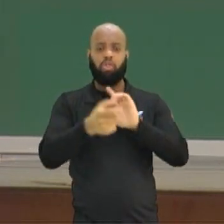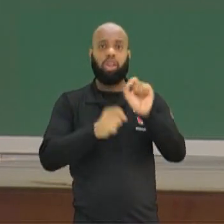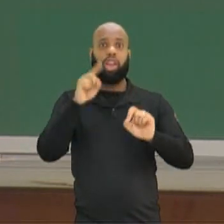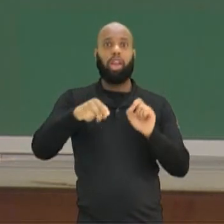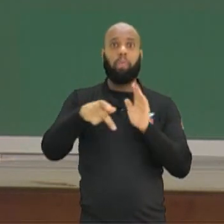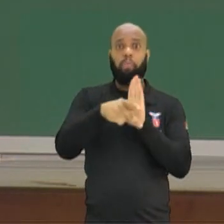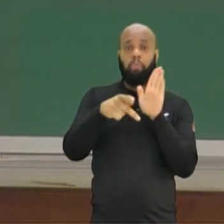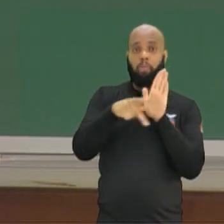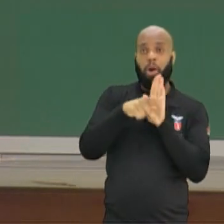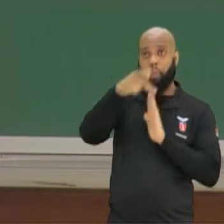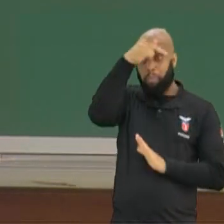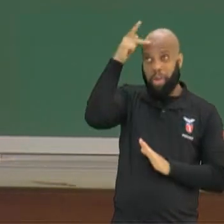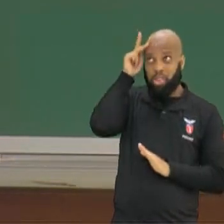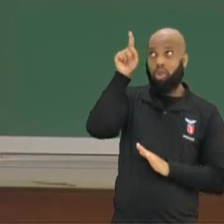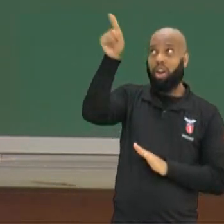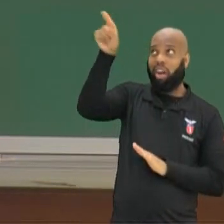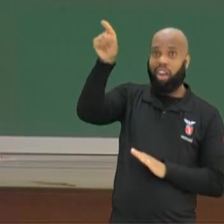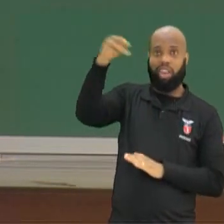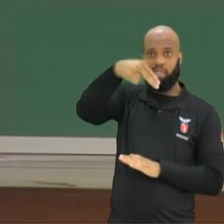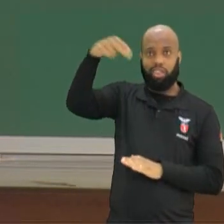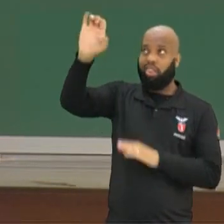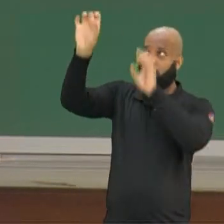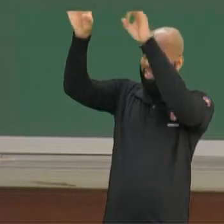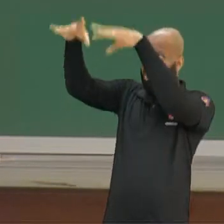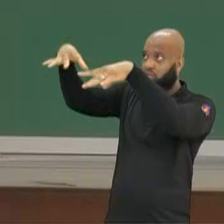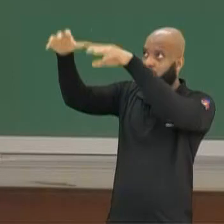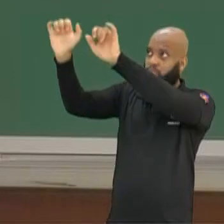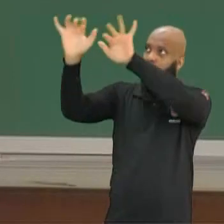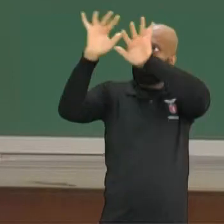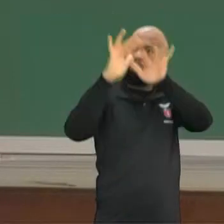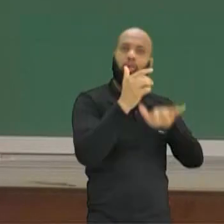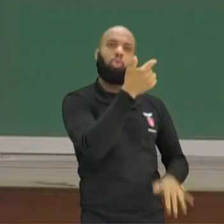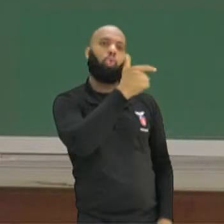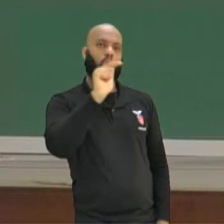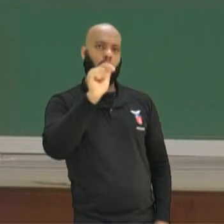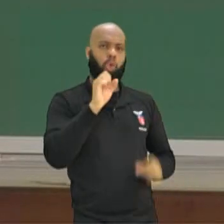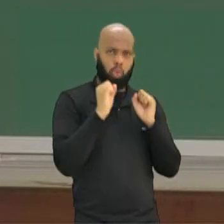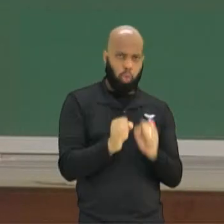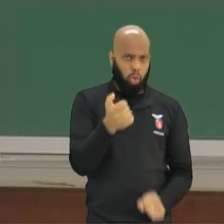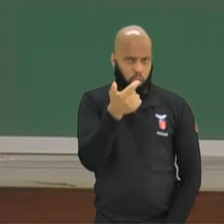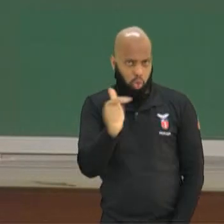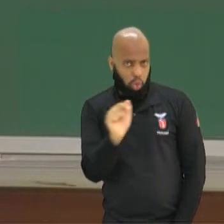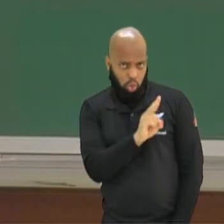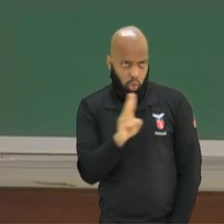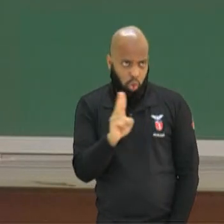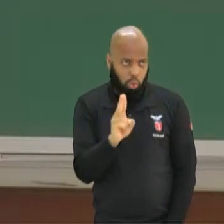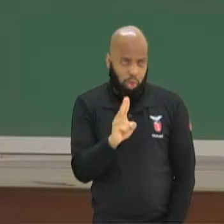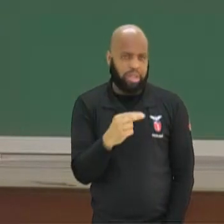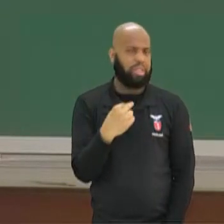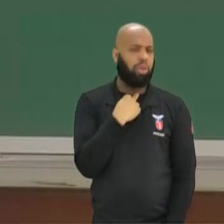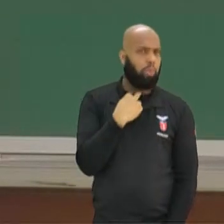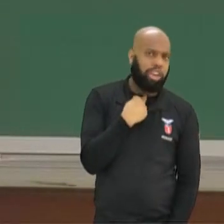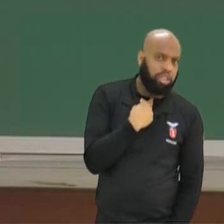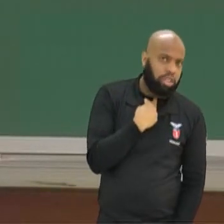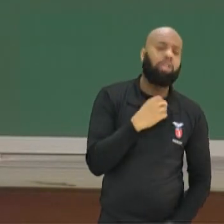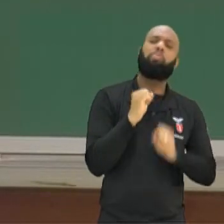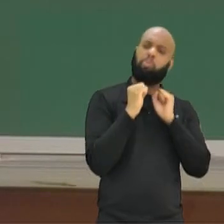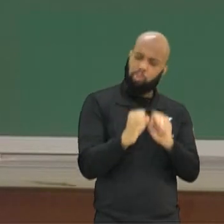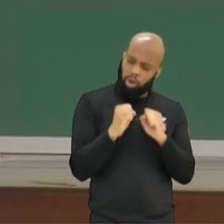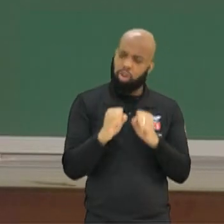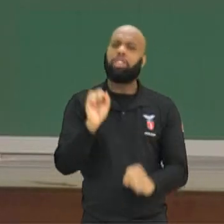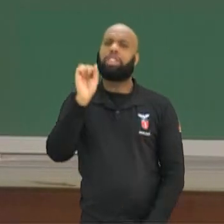retirante nordestino. Então, pode ser outro nome? Desculpe, não pode ser outro nome? Claro que